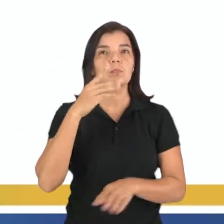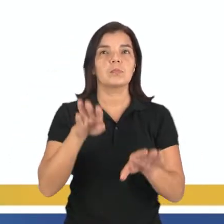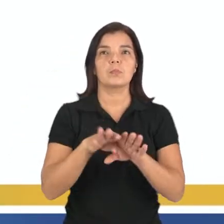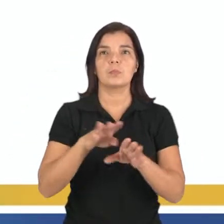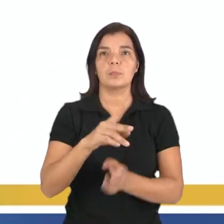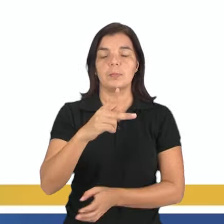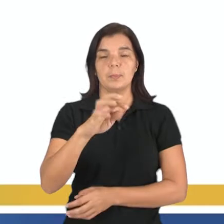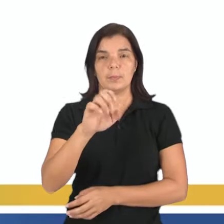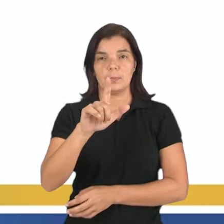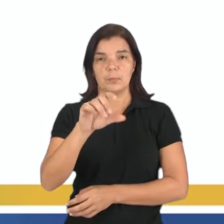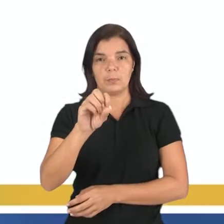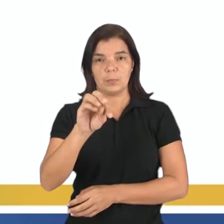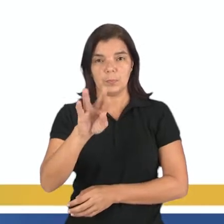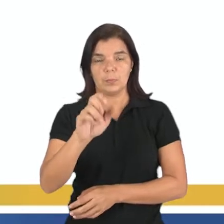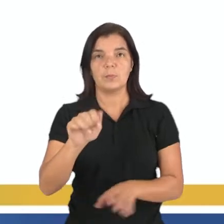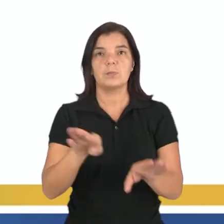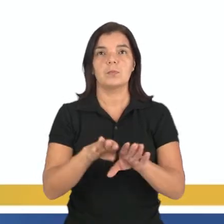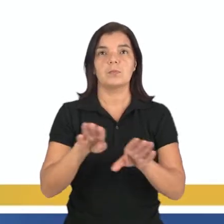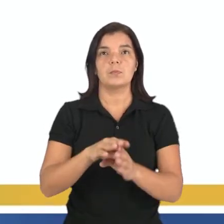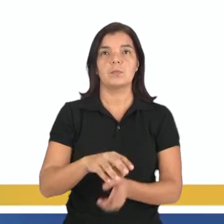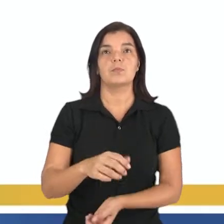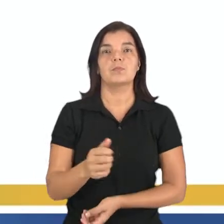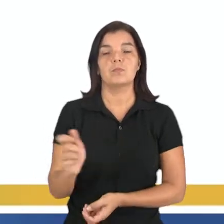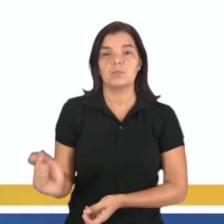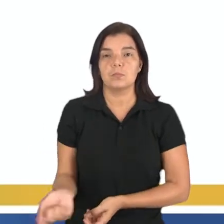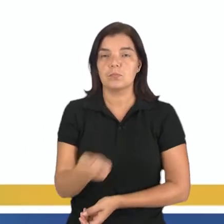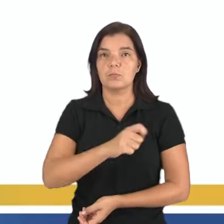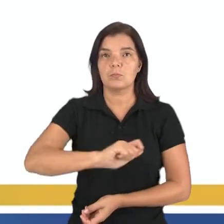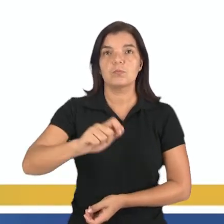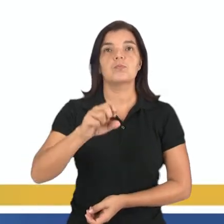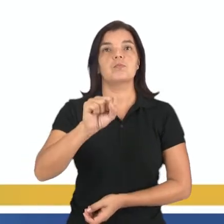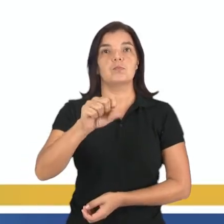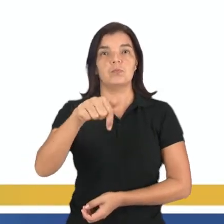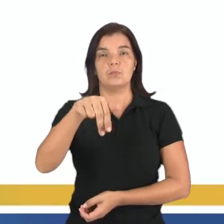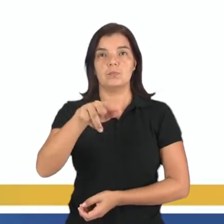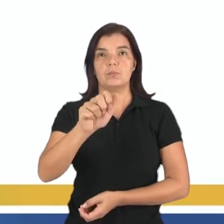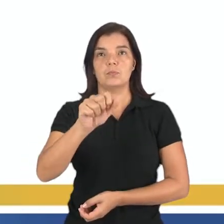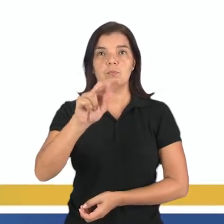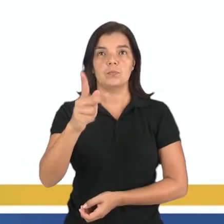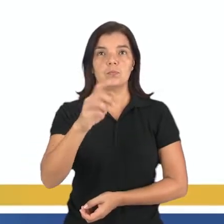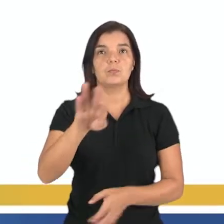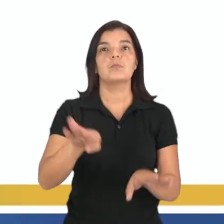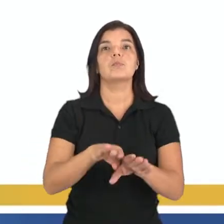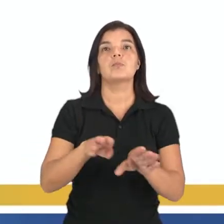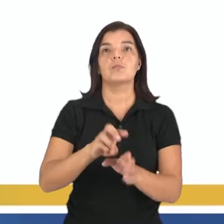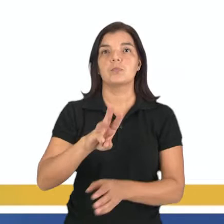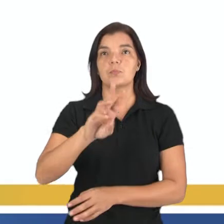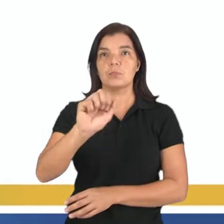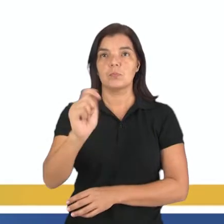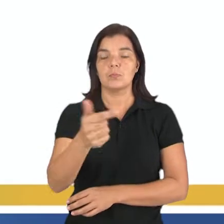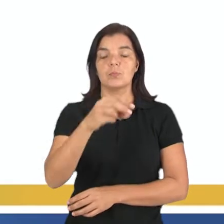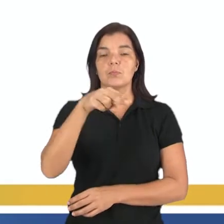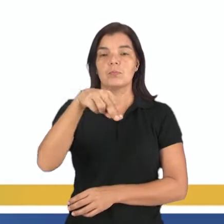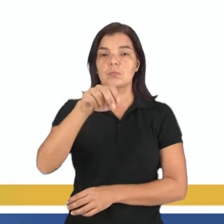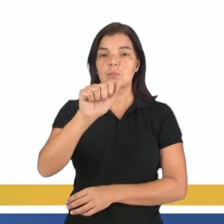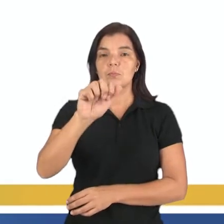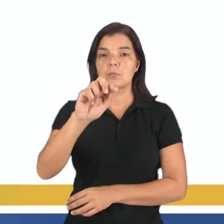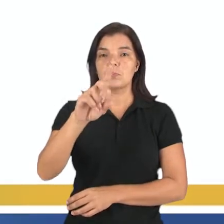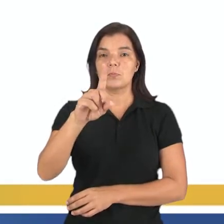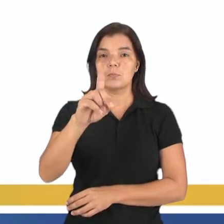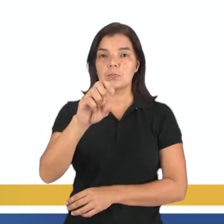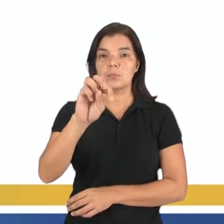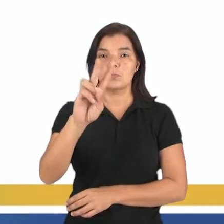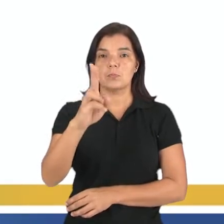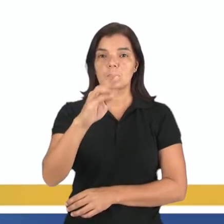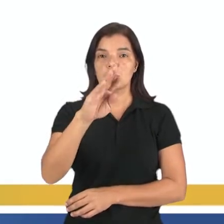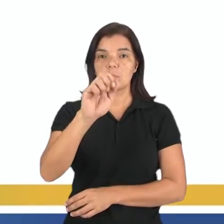pelota basca, o racquetball, o squash e o wall handball, né? Uma característica